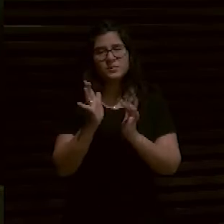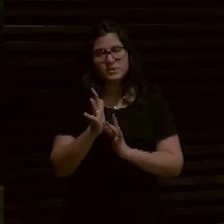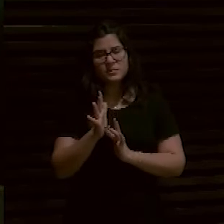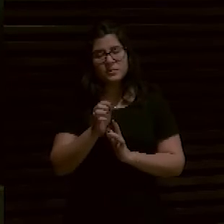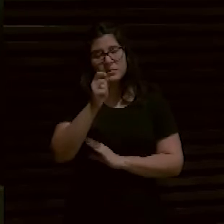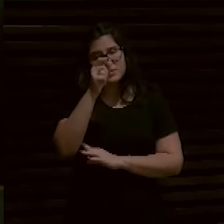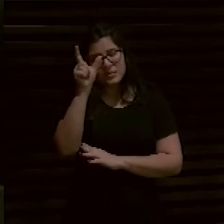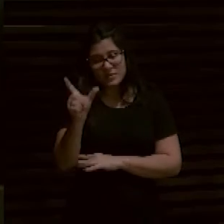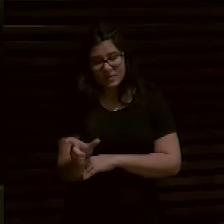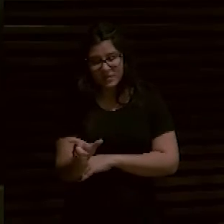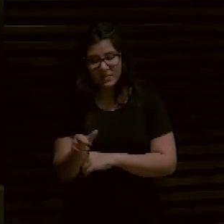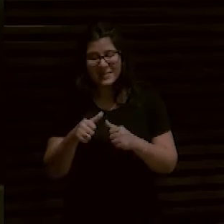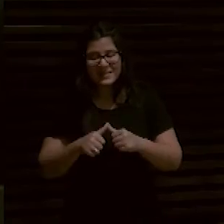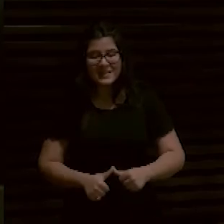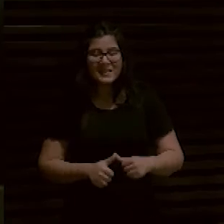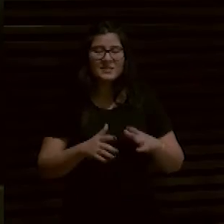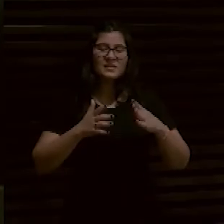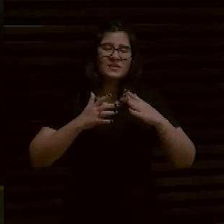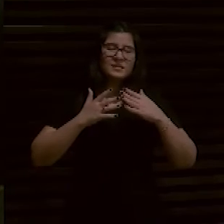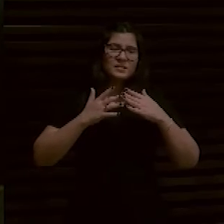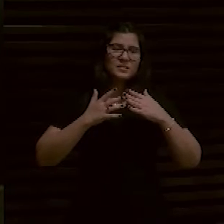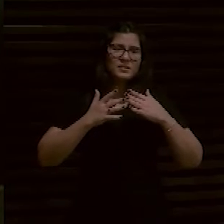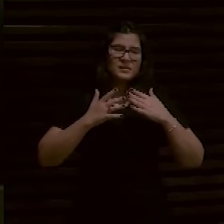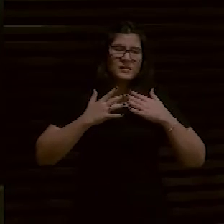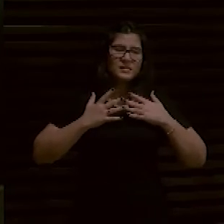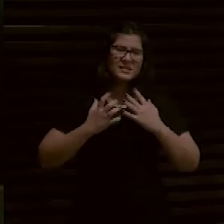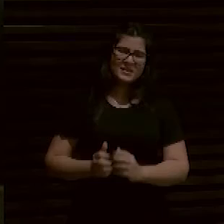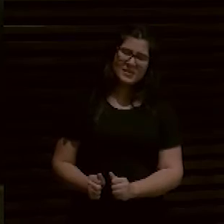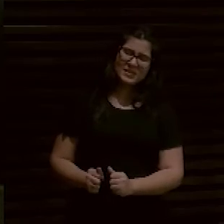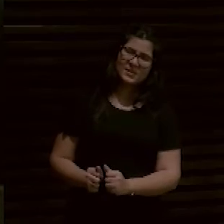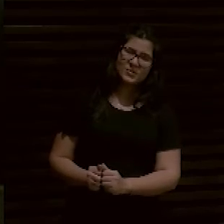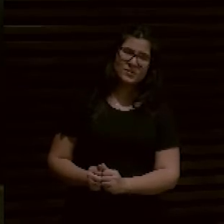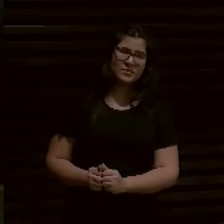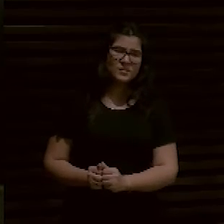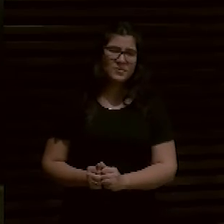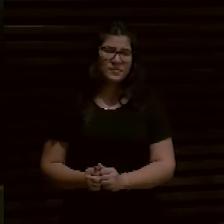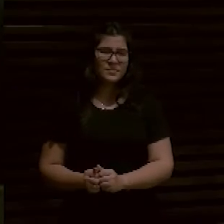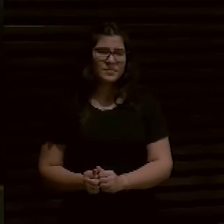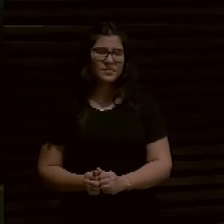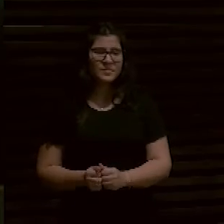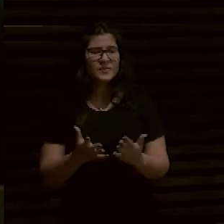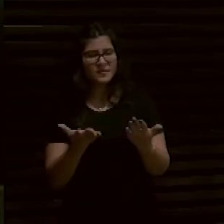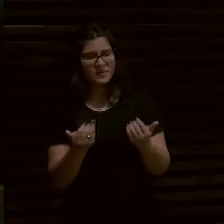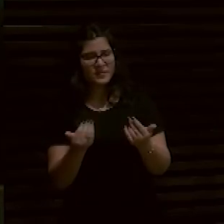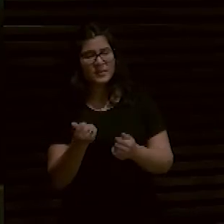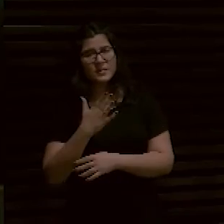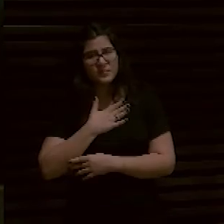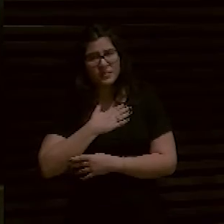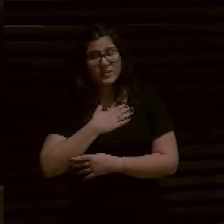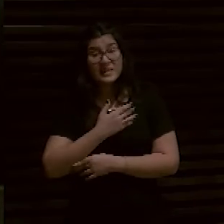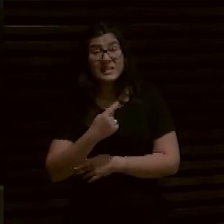Aquele que está cansado e sobrecarregado, vem até a mim e